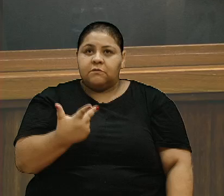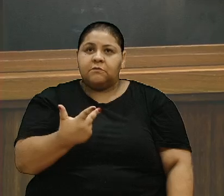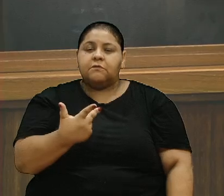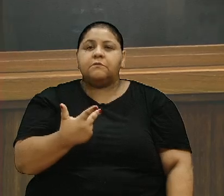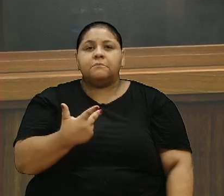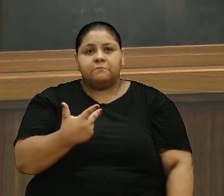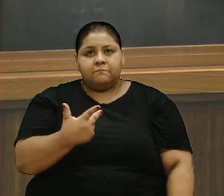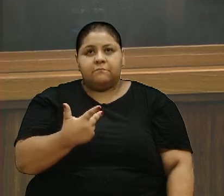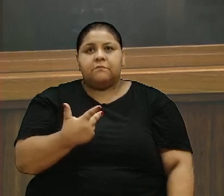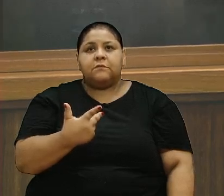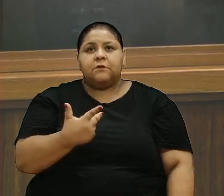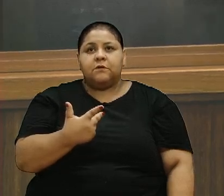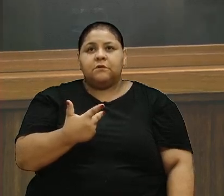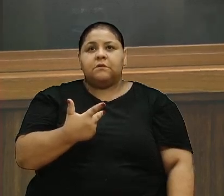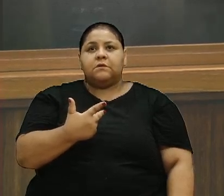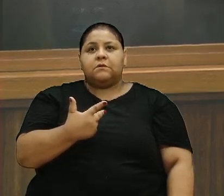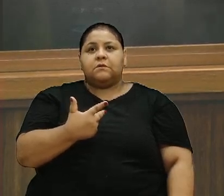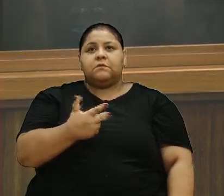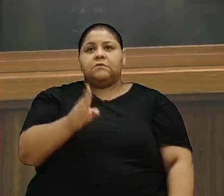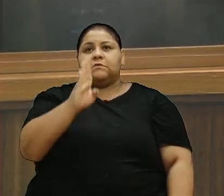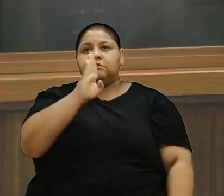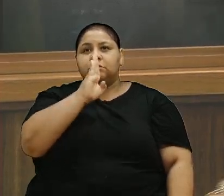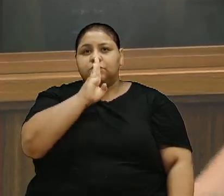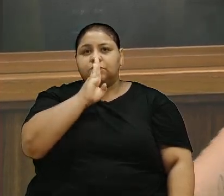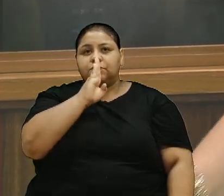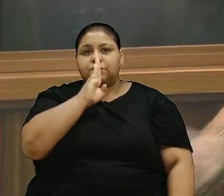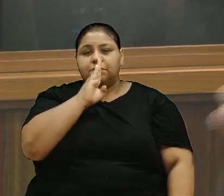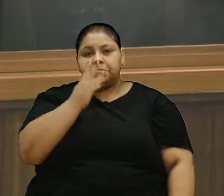menos, fosse em silêncio.